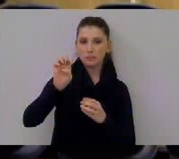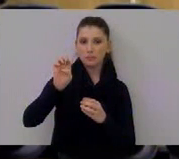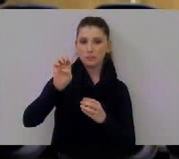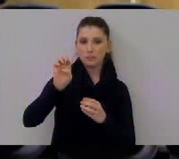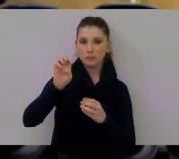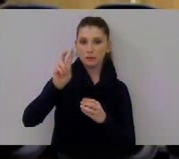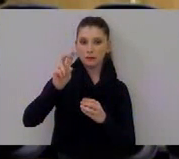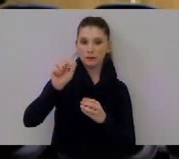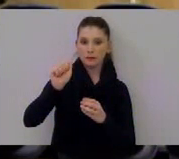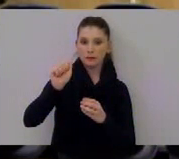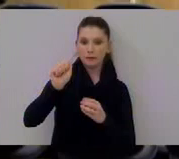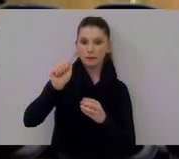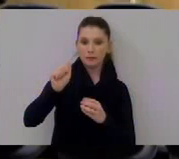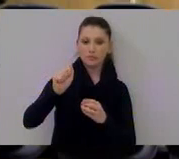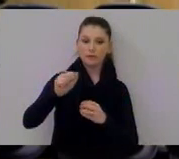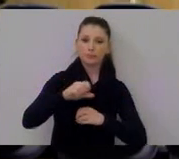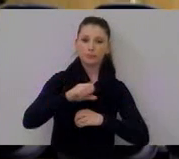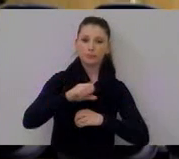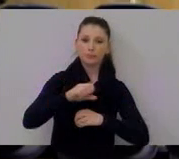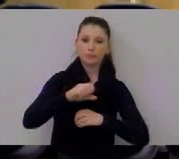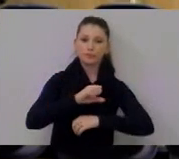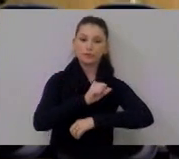Indicação